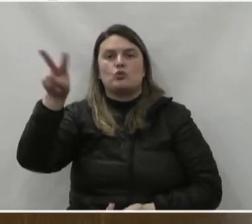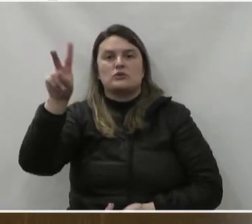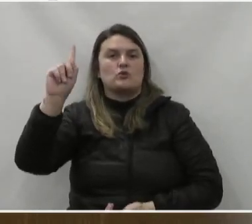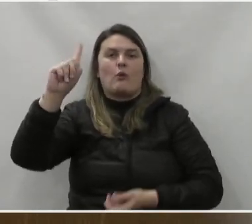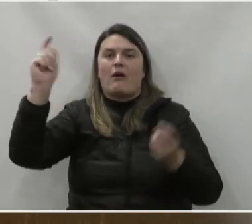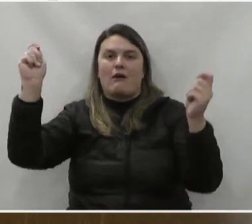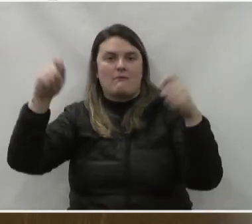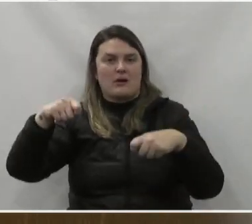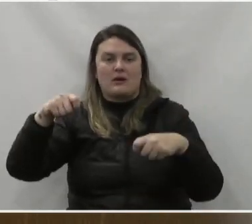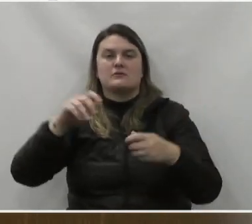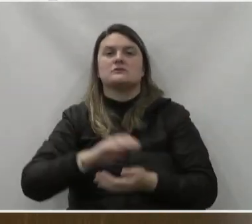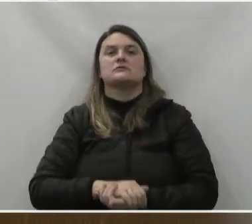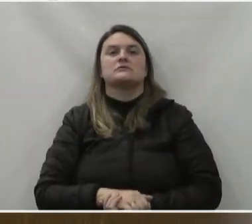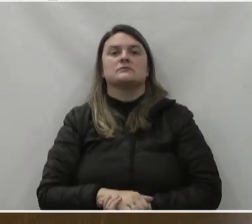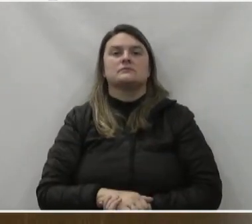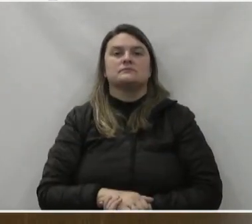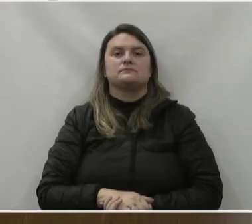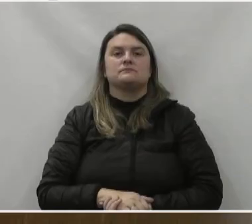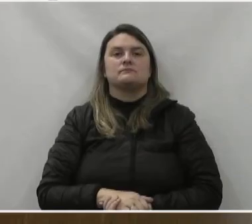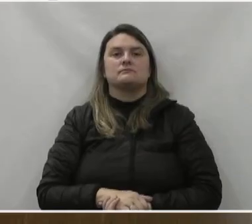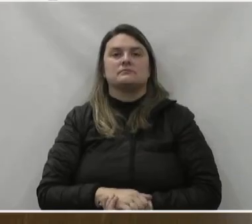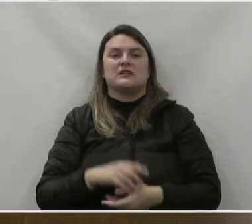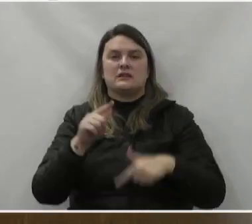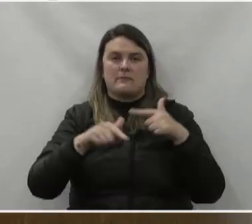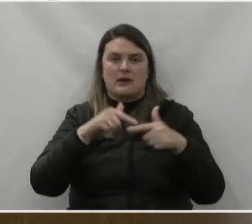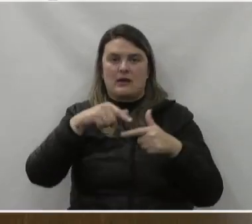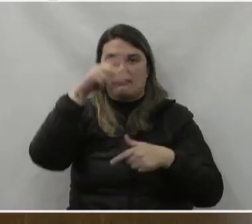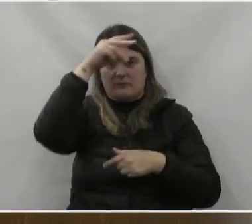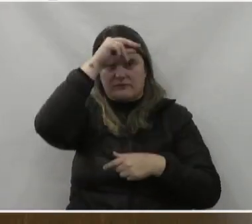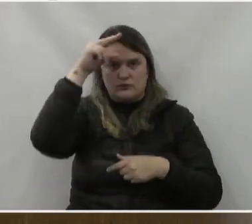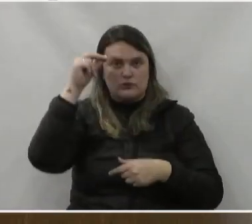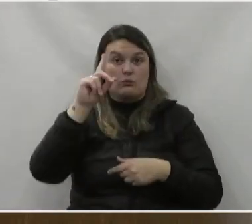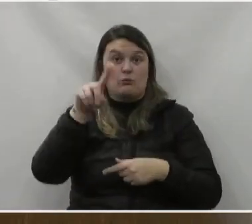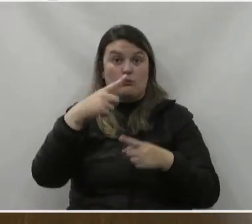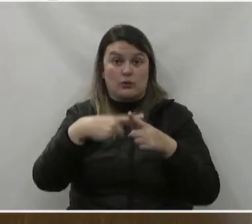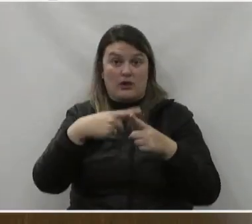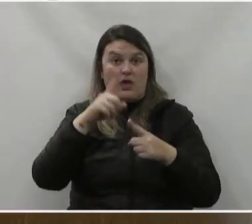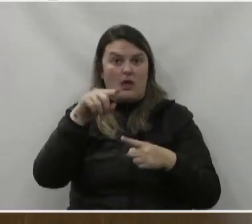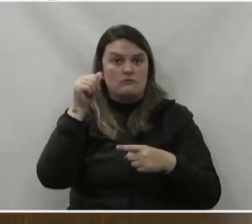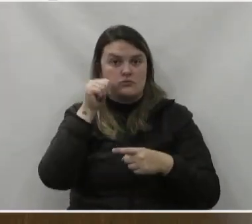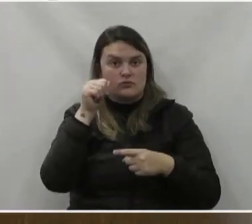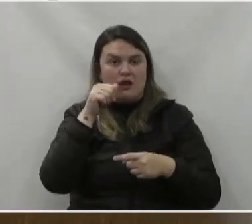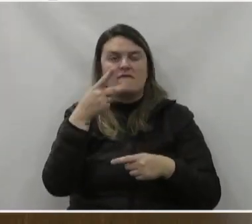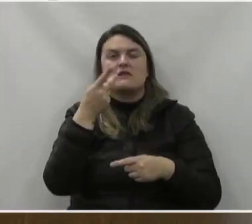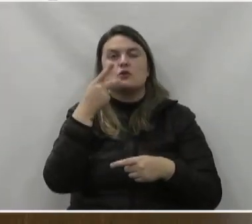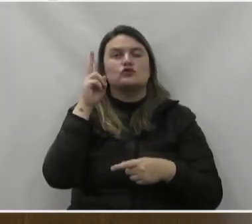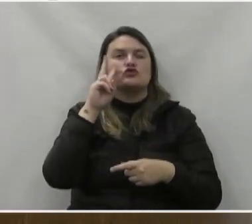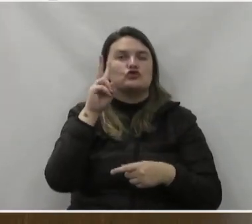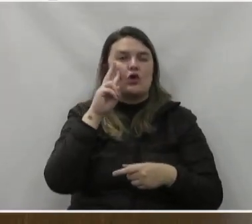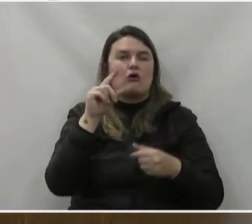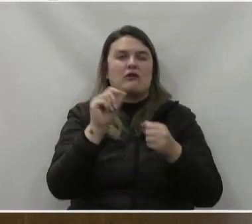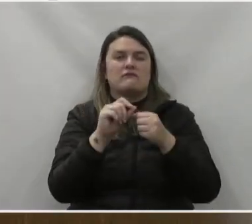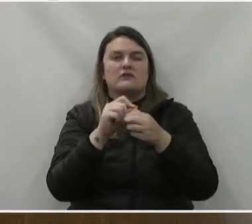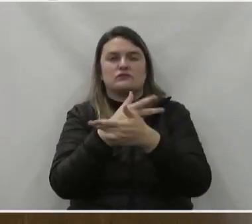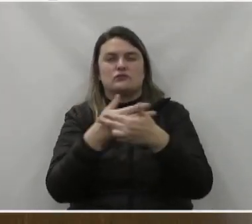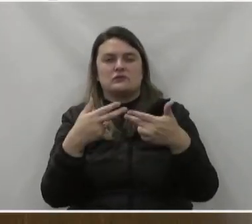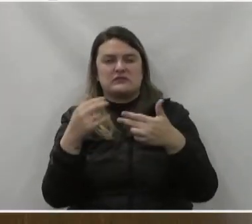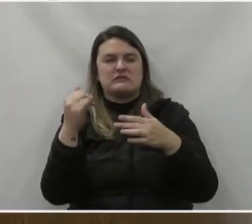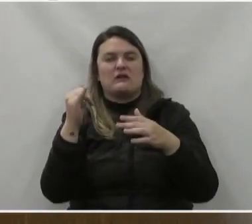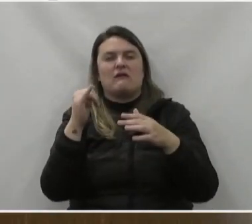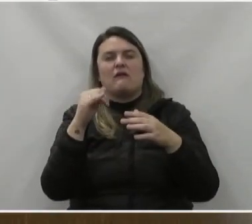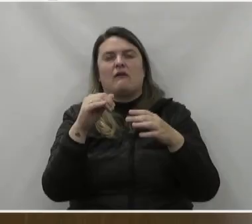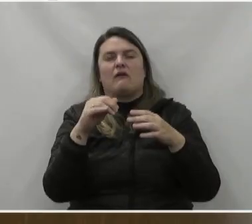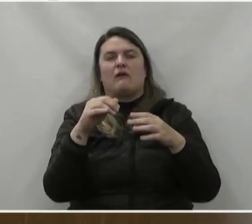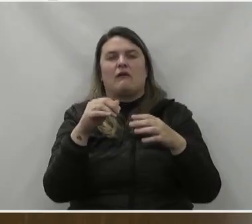capazes de conduzir uma prefeitura por ser mulheres, inventado histórias, montagens, fotos,